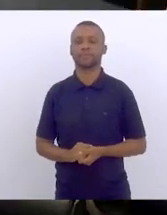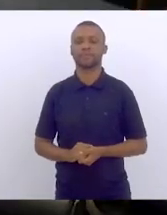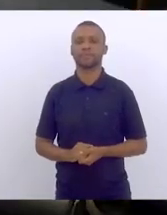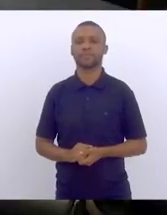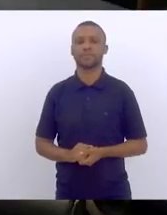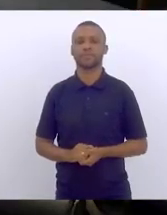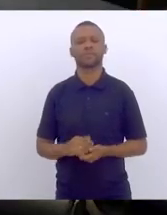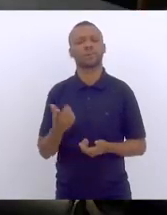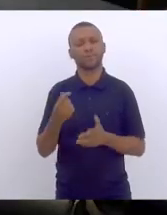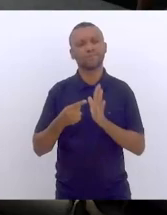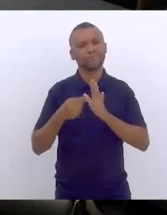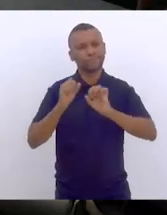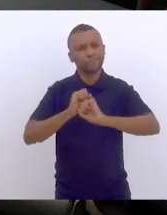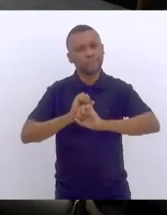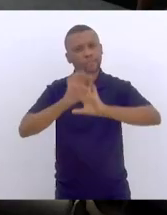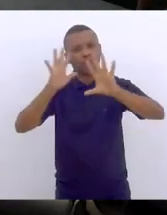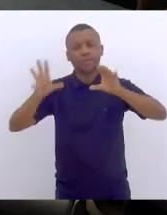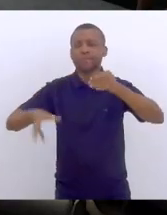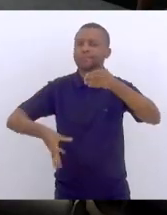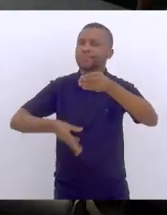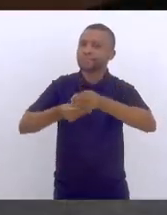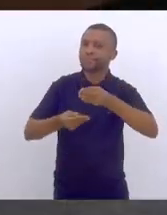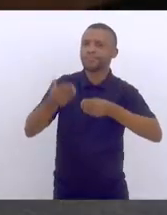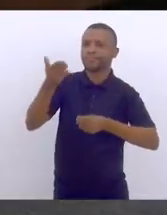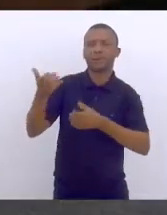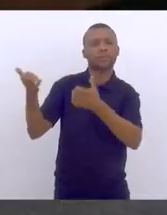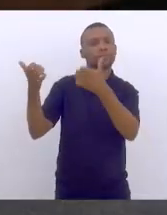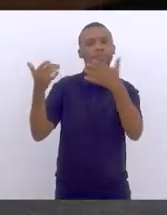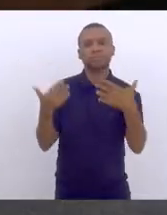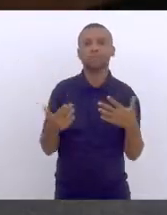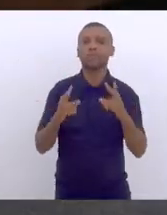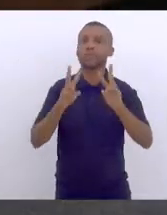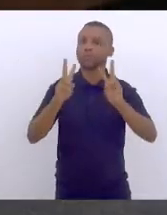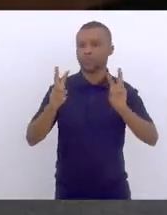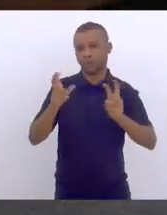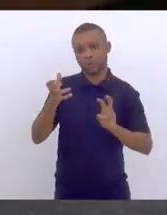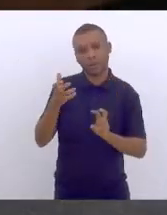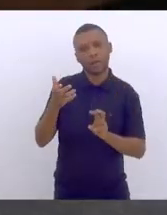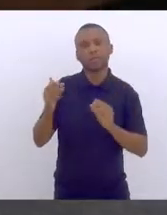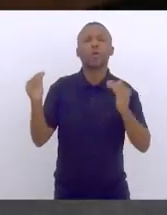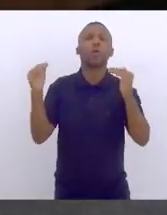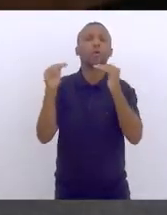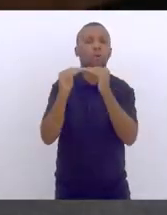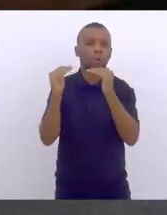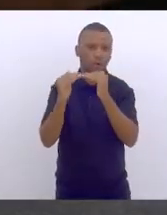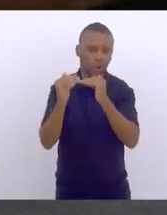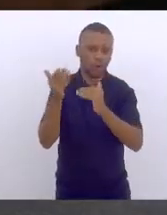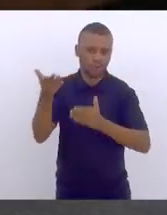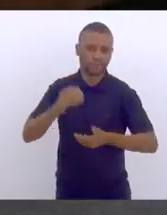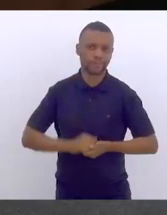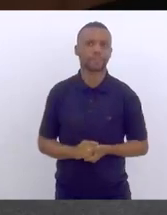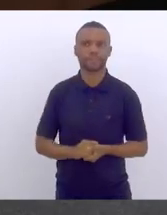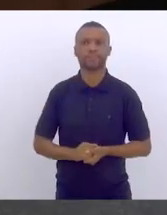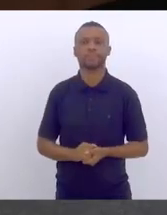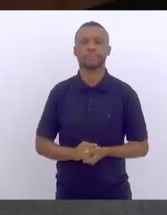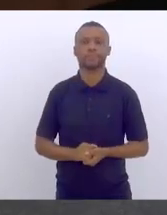um esclarecimento suplementar ao que Vossa Excelência deu, com o qual eu quero desde já dizer que eu concordo. Bem, então,